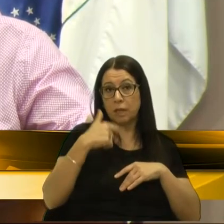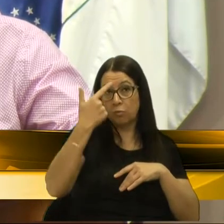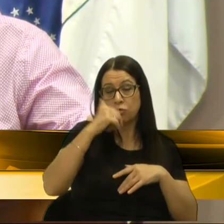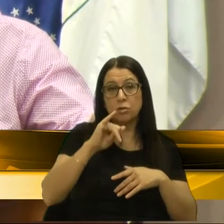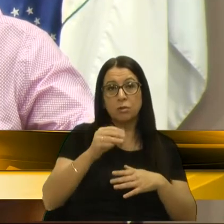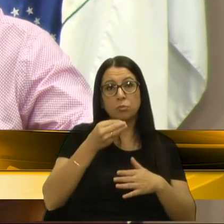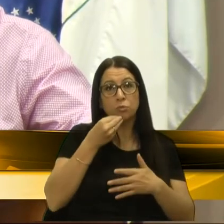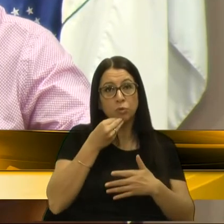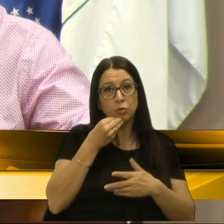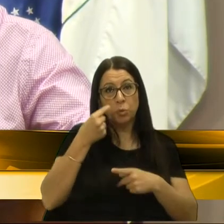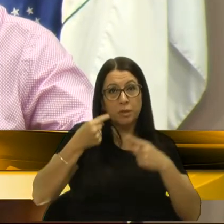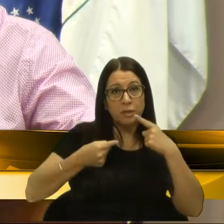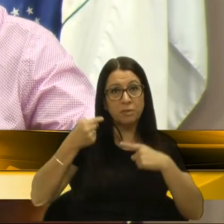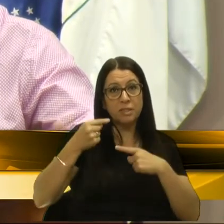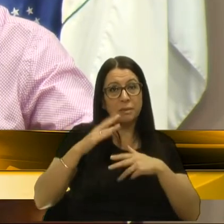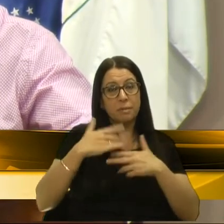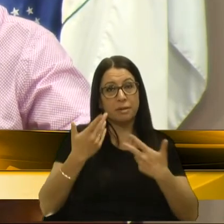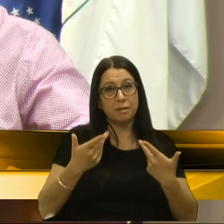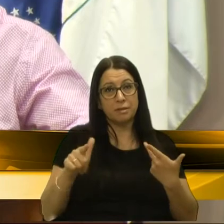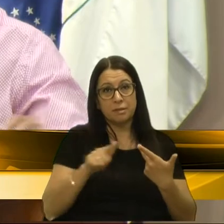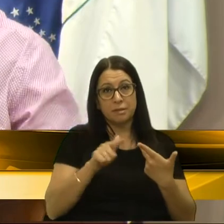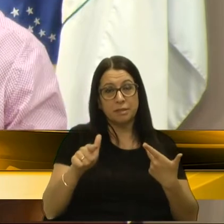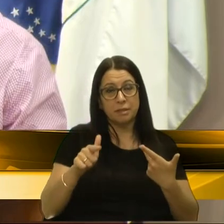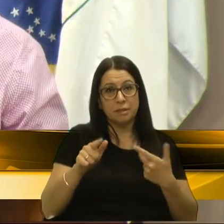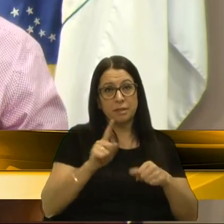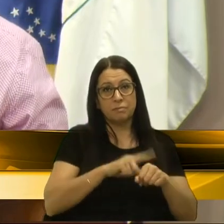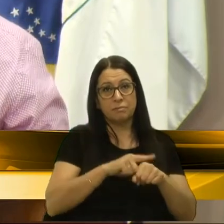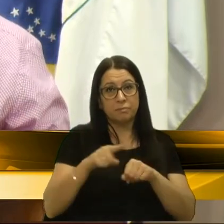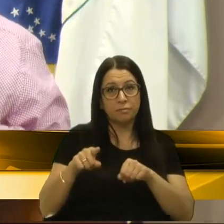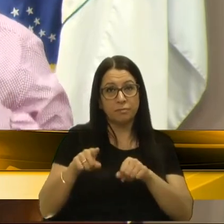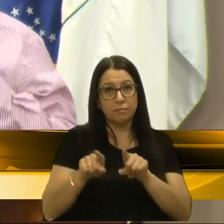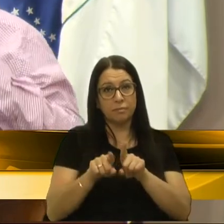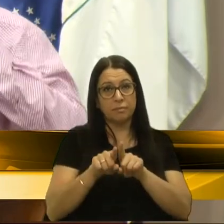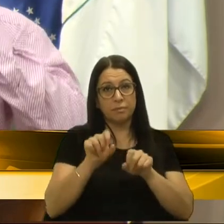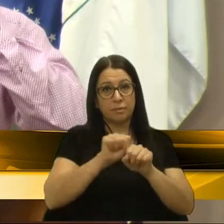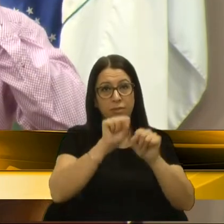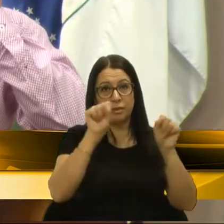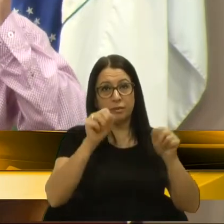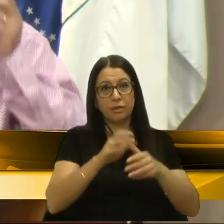oportuno debatê-lo um pouco mais aqui nesse espaço hoje pela manhã.